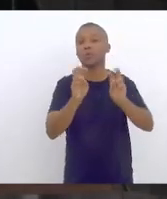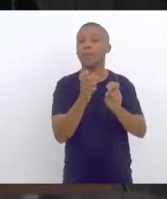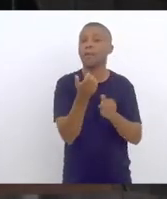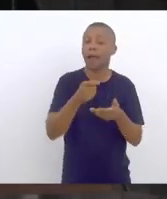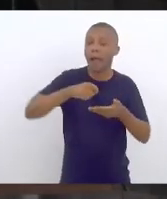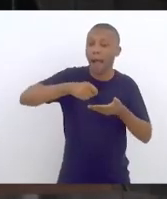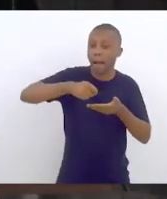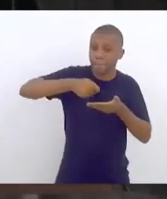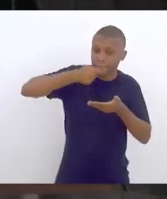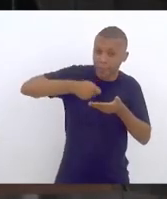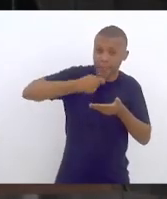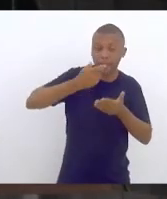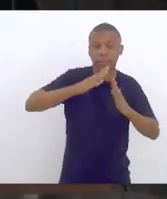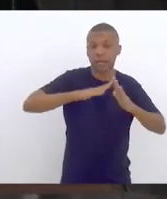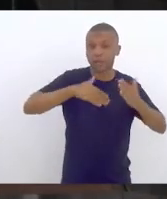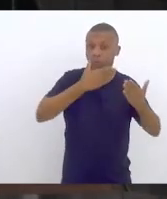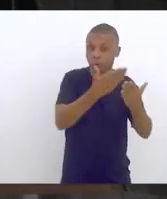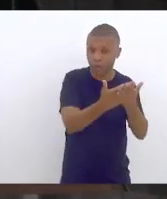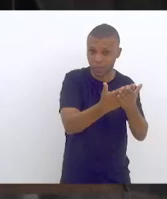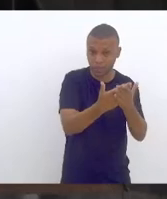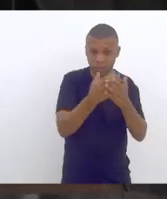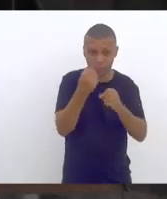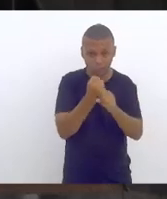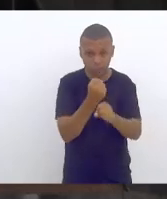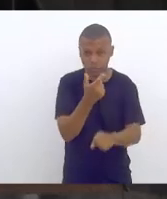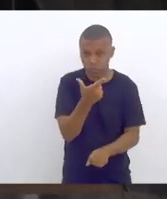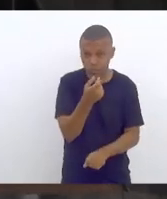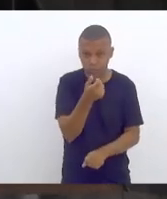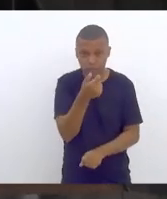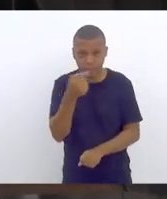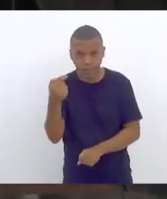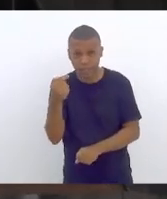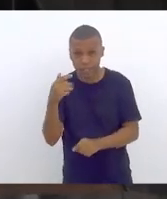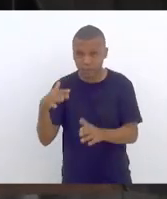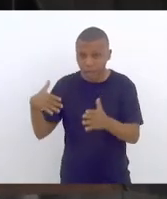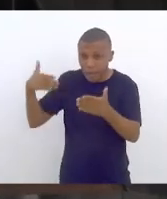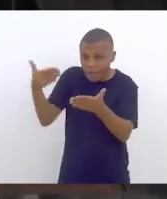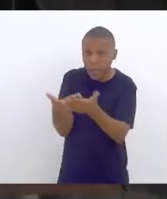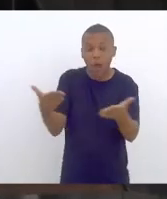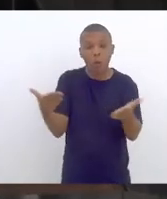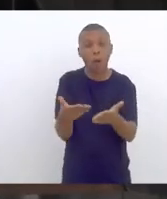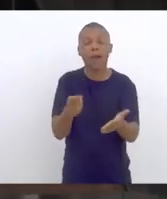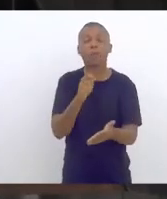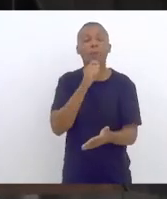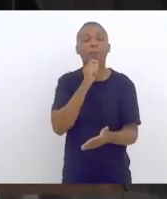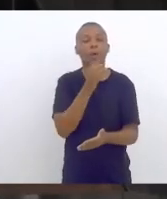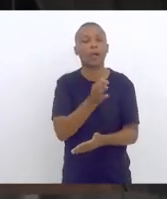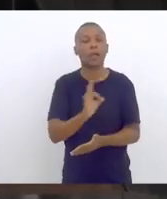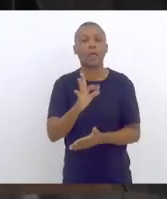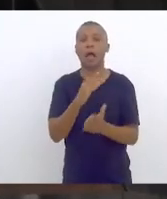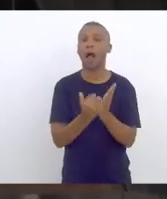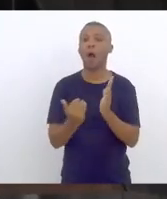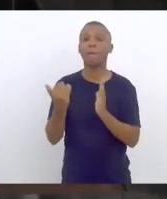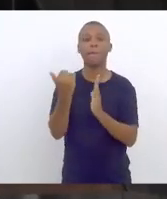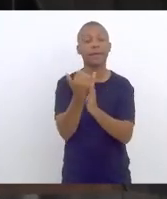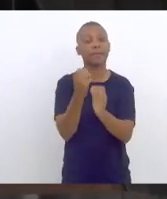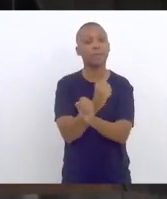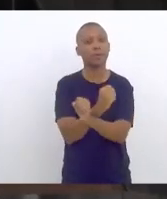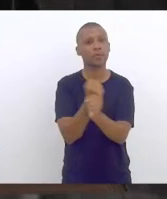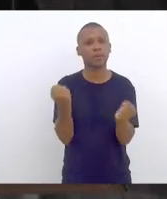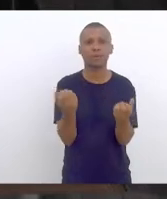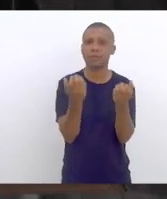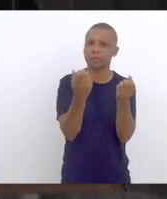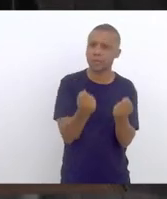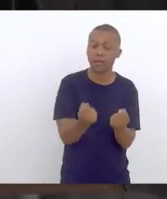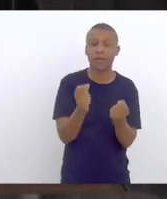2017 sem nenhuma majoração é inaceitável que se possa supor que uma criança possa ser